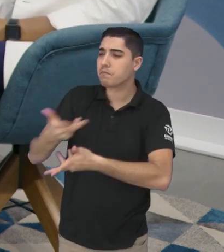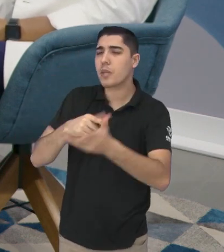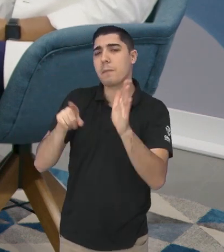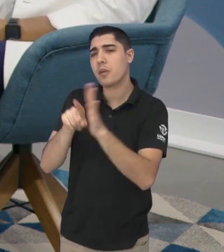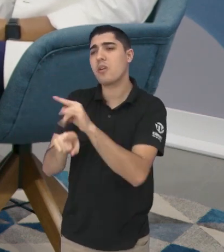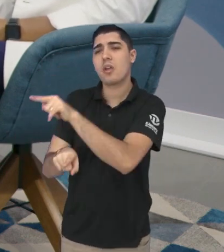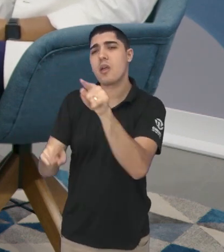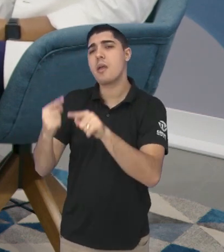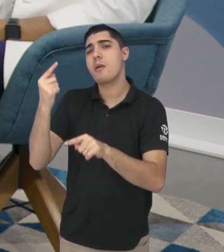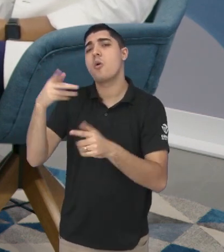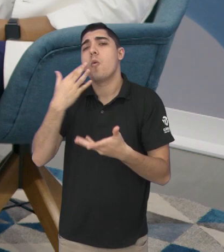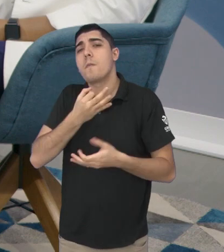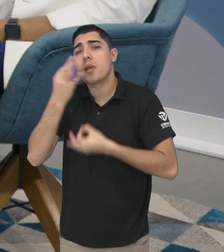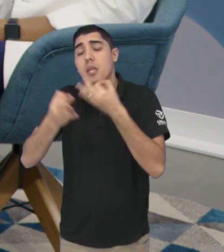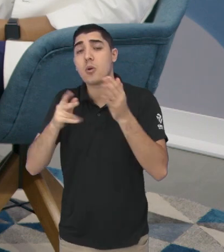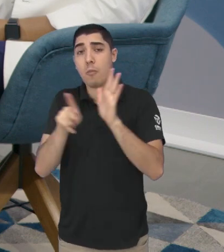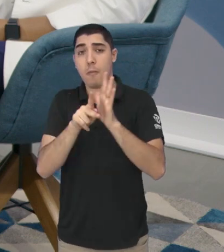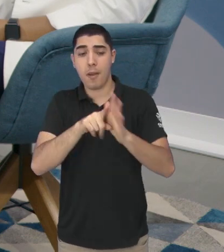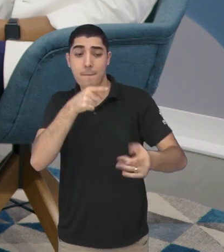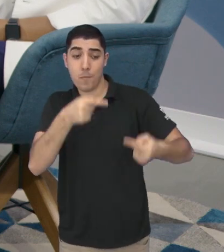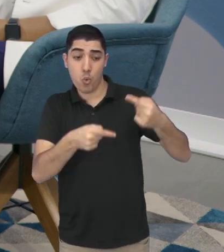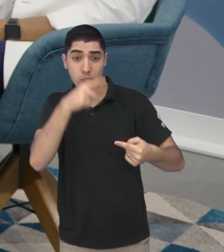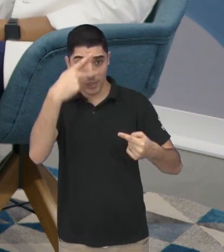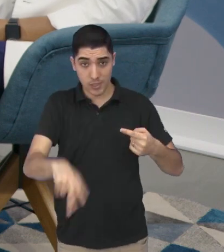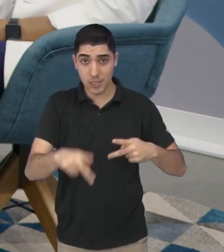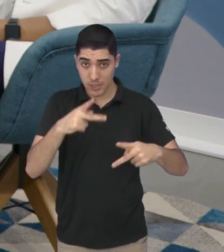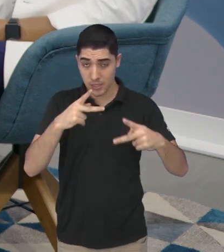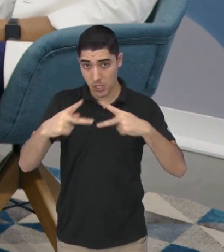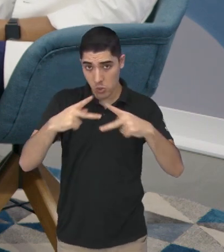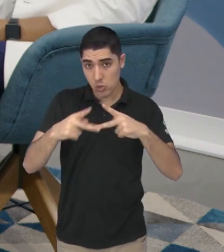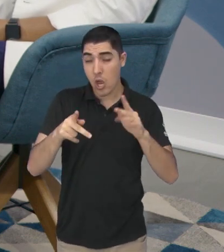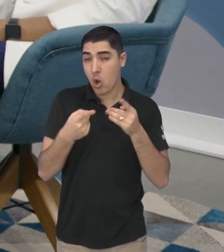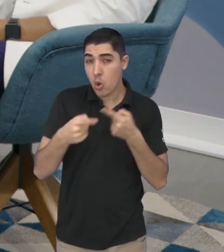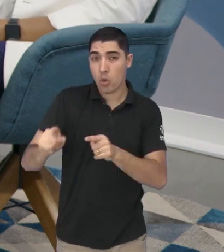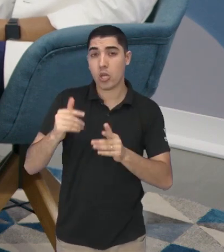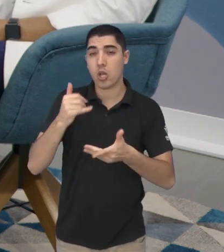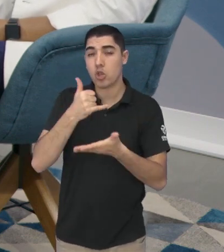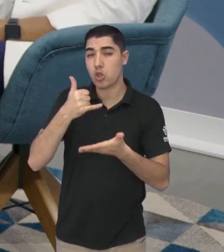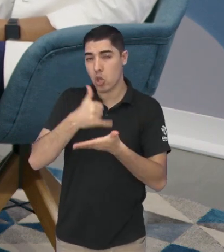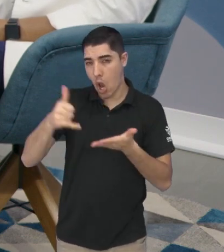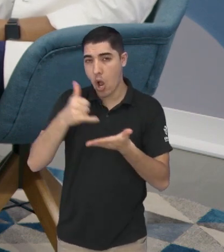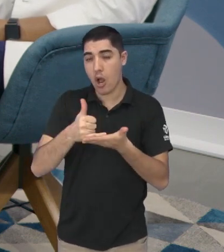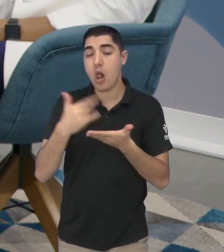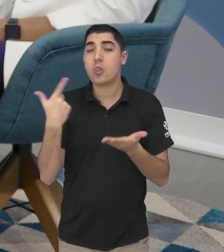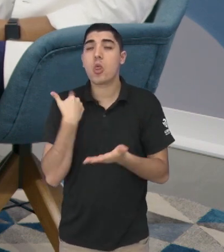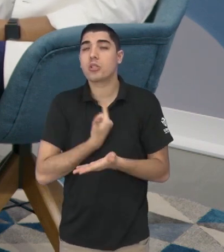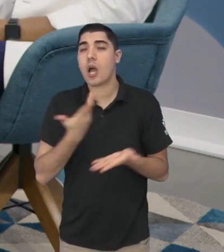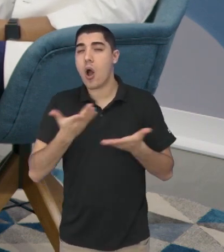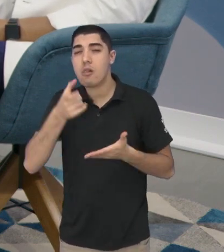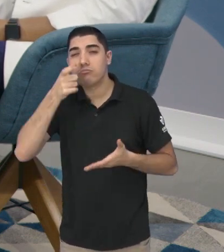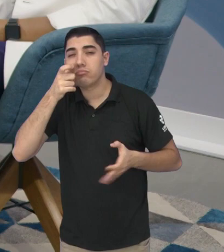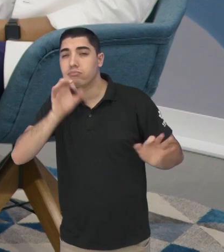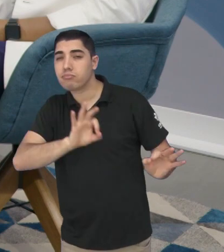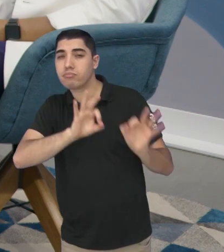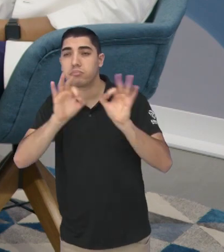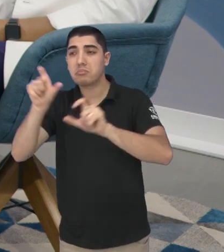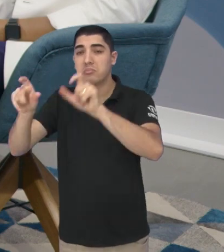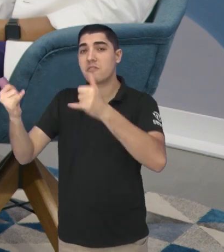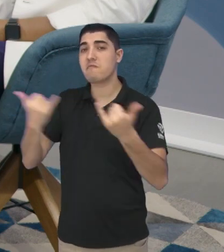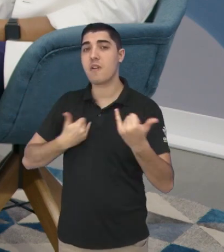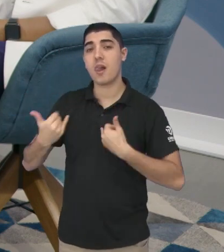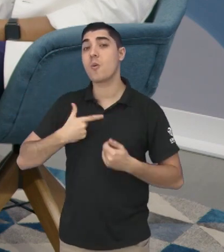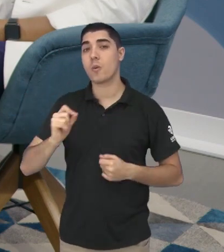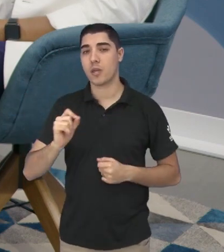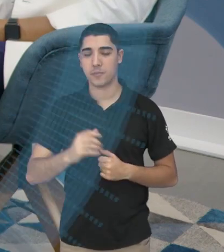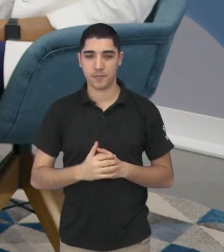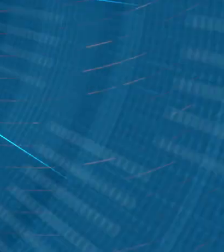da atual política de prevenção às drogas de uma maneira geral. Então vamos conferir quais foram as análises, as respostas desses